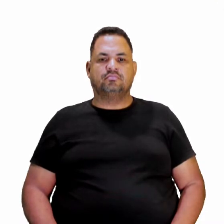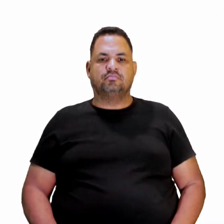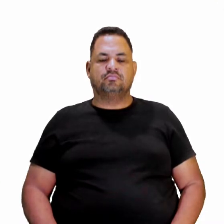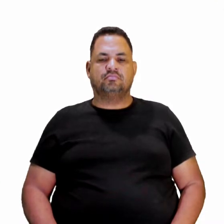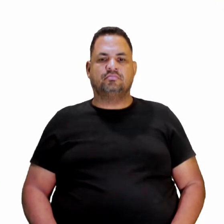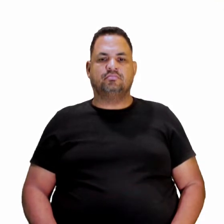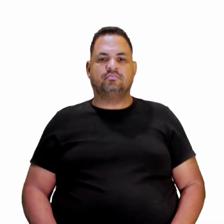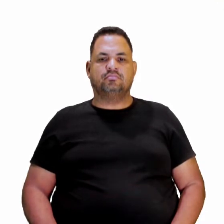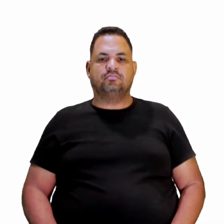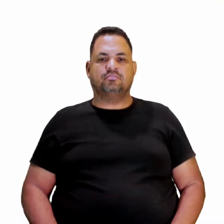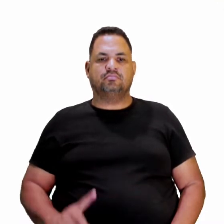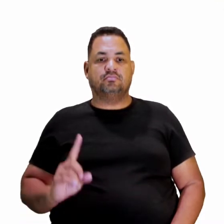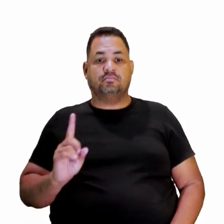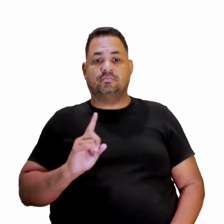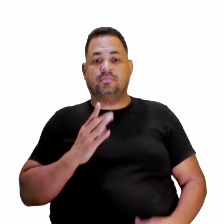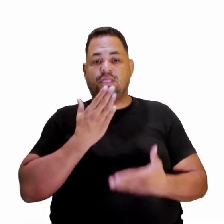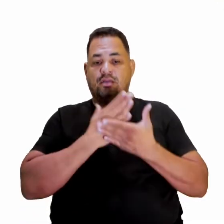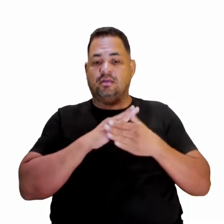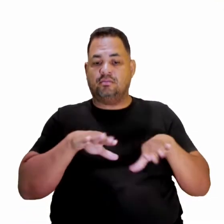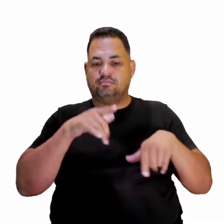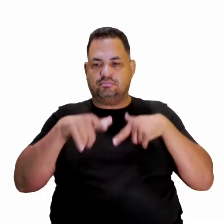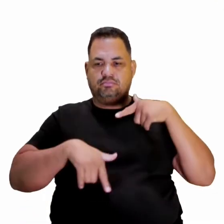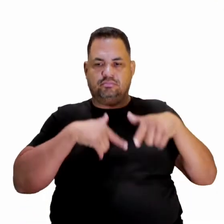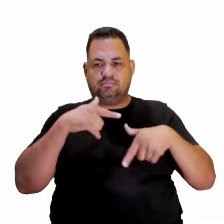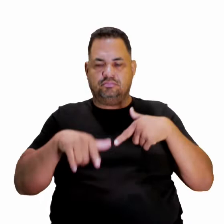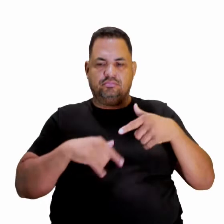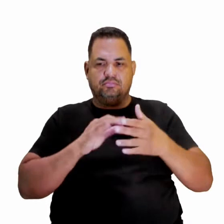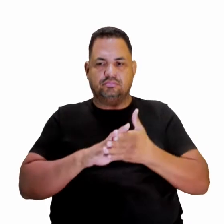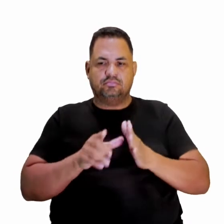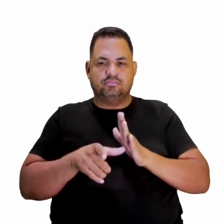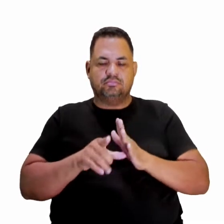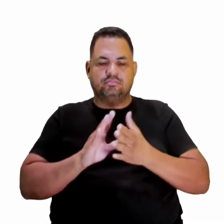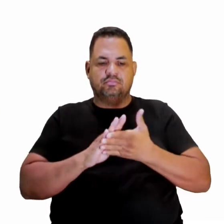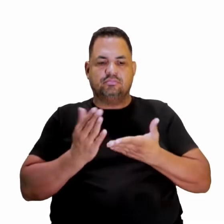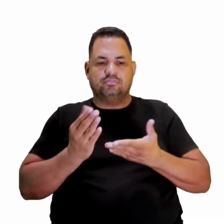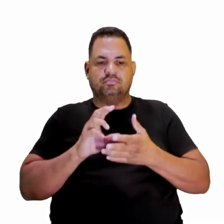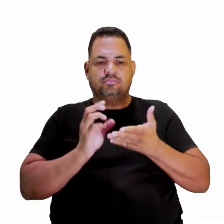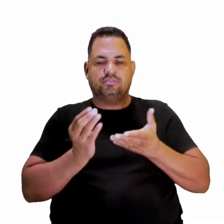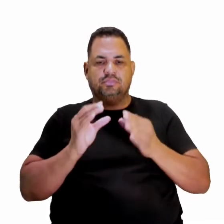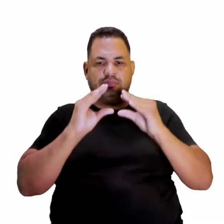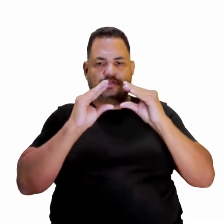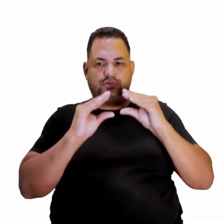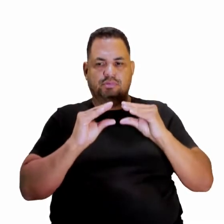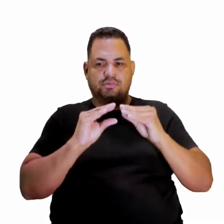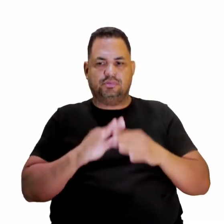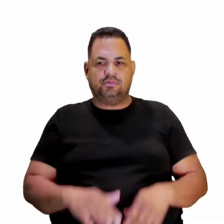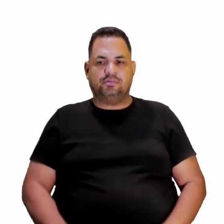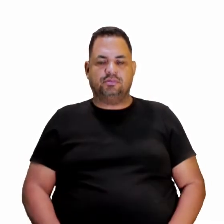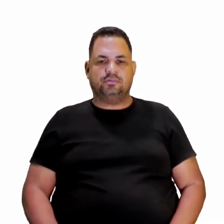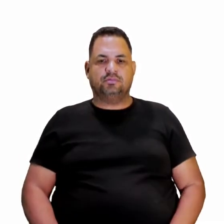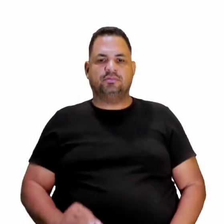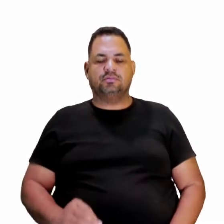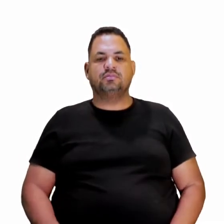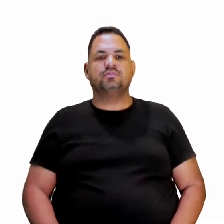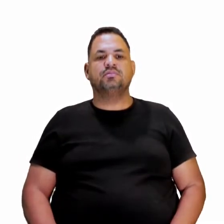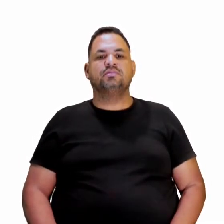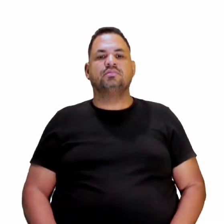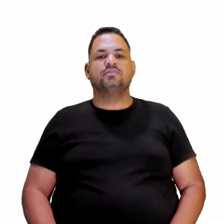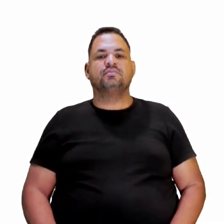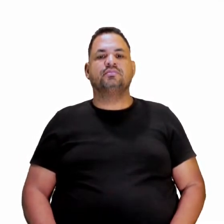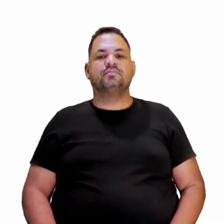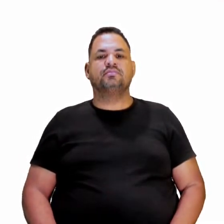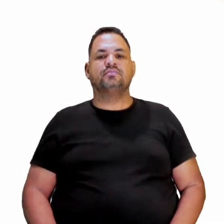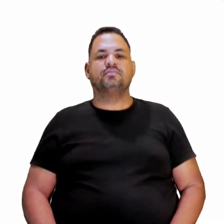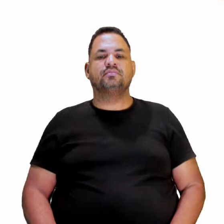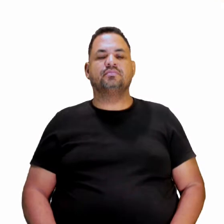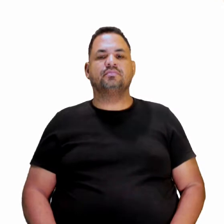work early. Eles não terminaram de trabalhar cedo. They didn't finish work early. Certo? Agora, se fosse essa